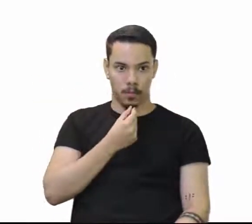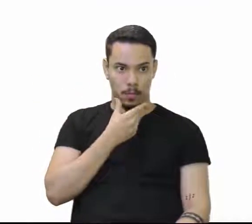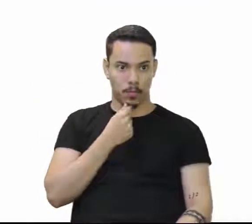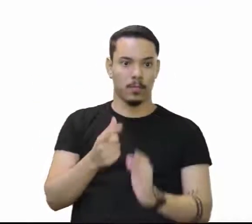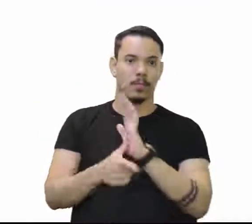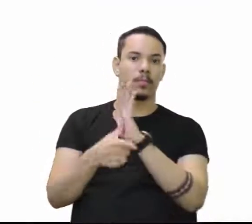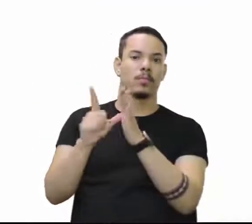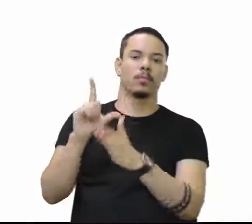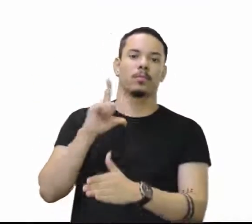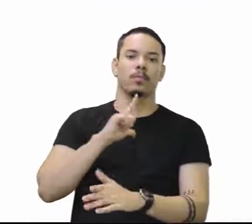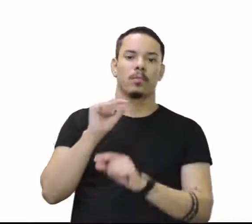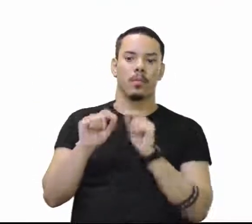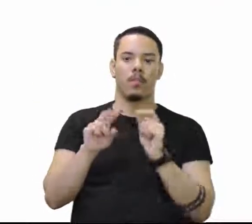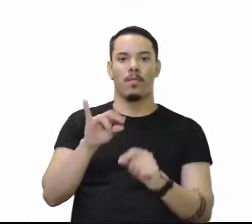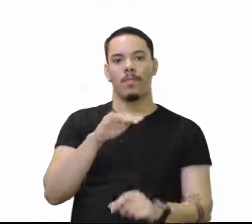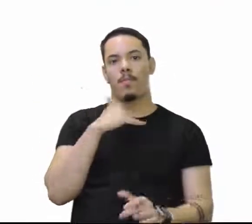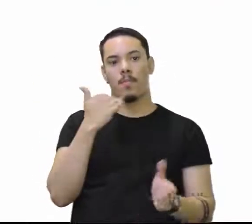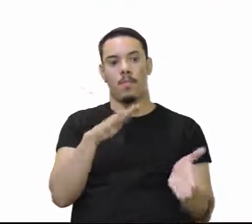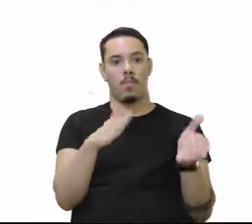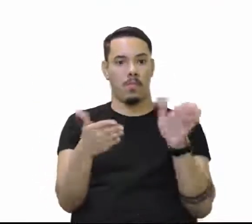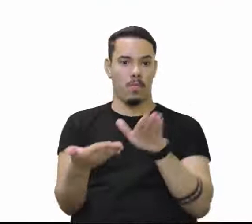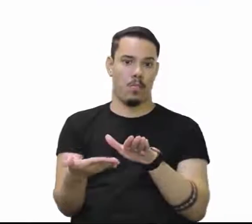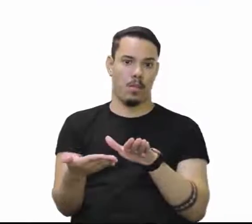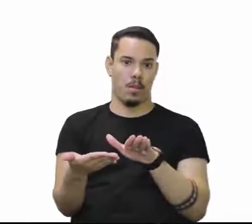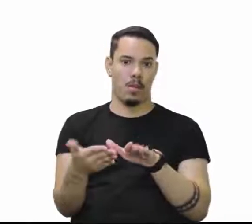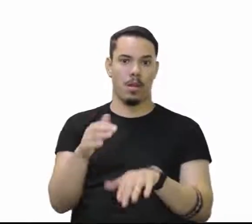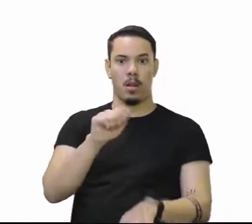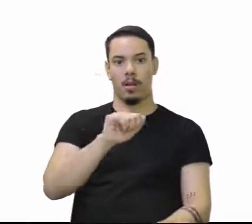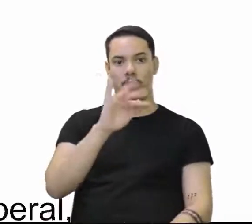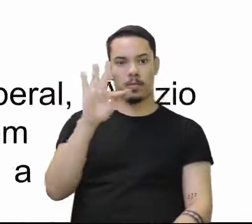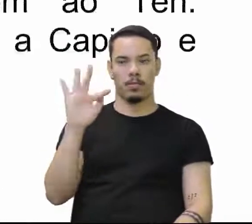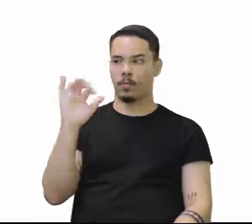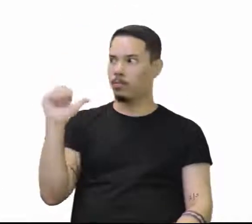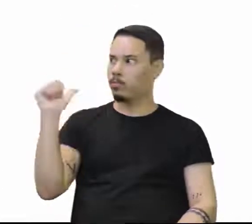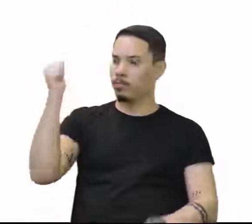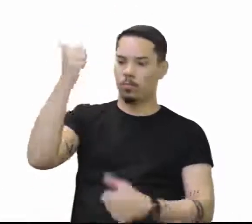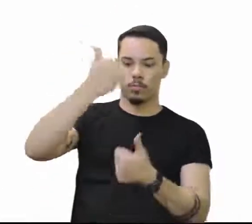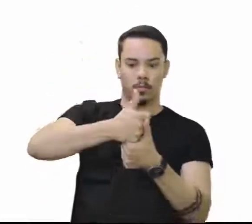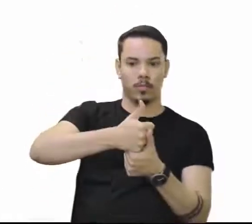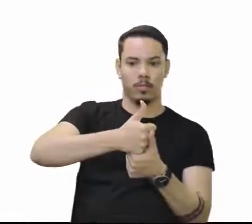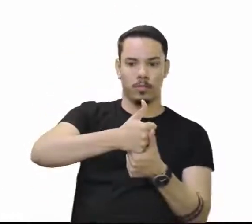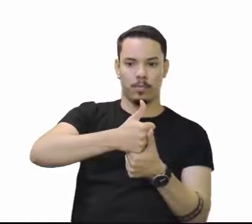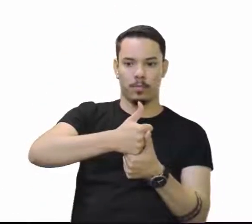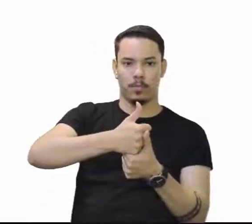Amarante, vai morrer e Aloysio Ferreira ficará no lugar dele.